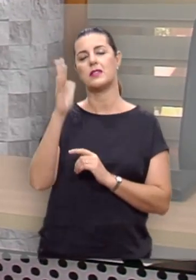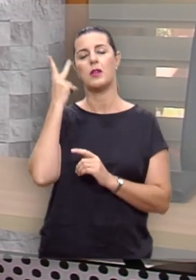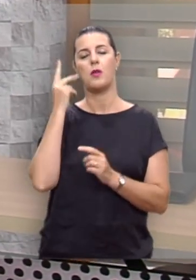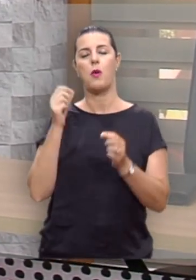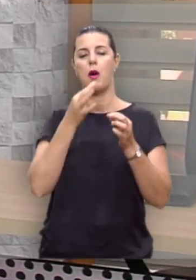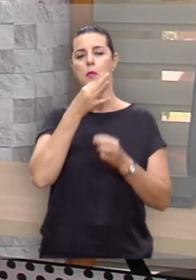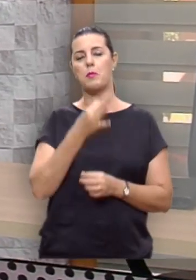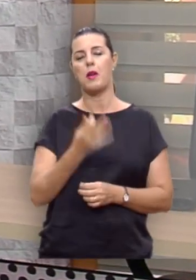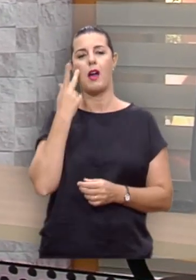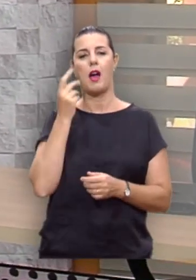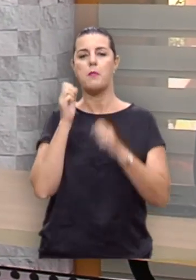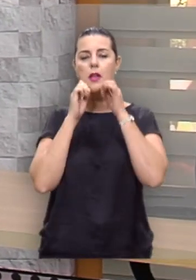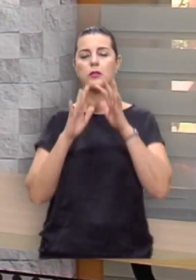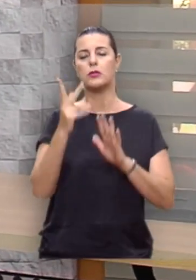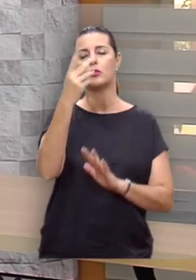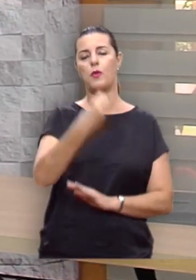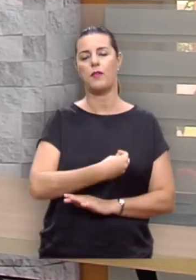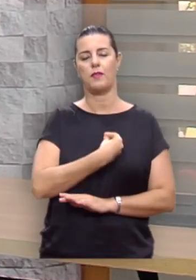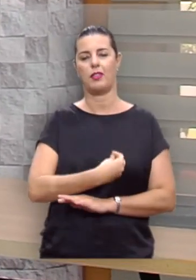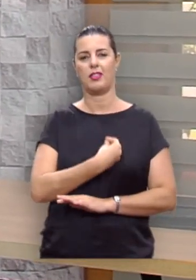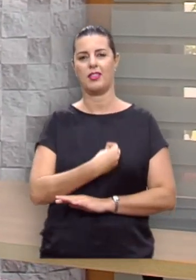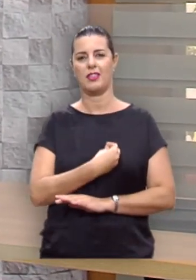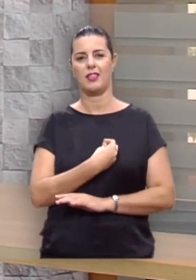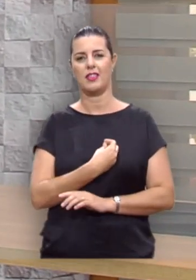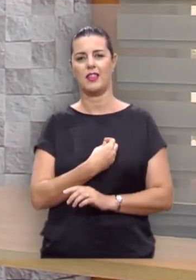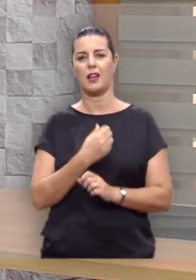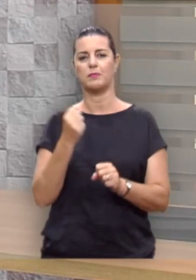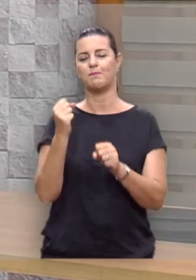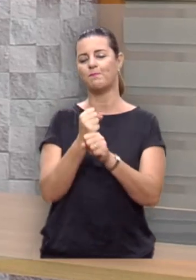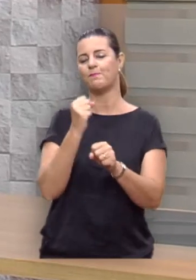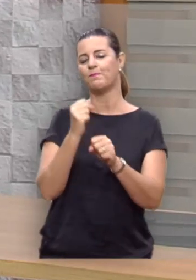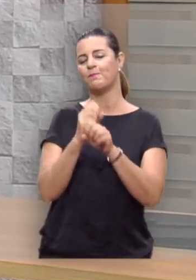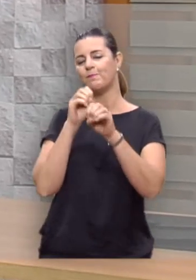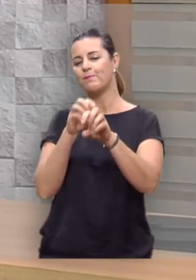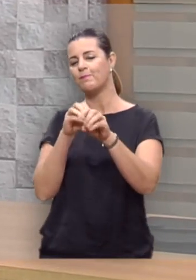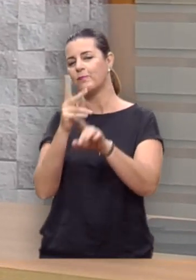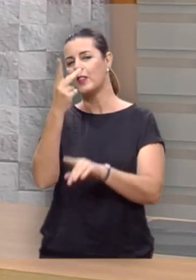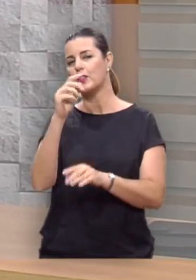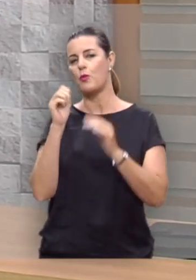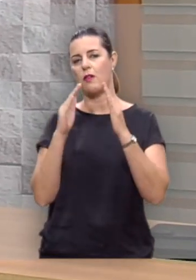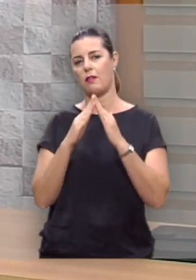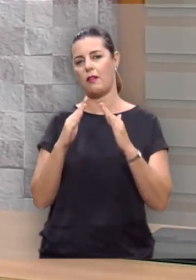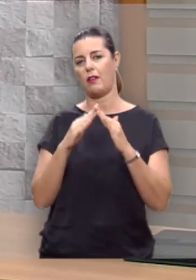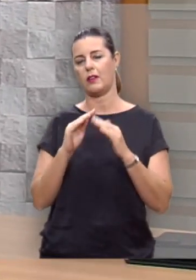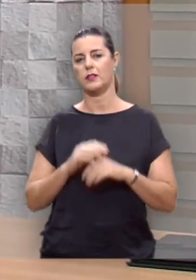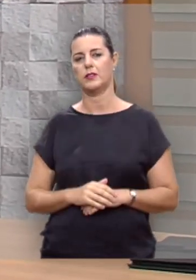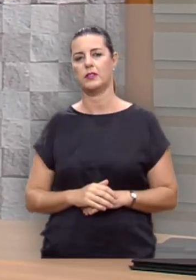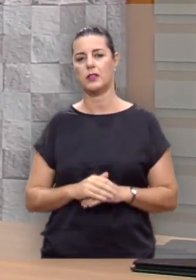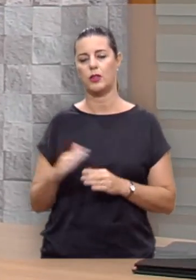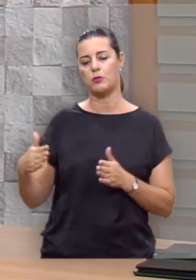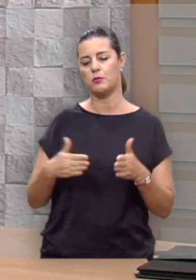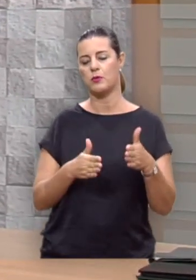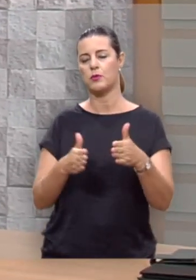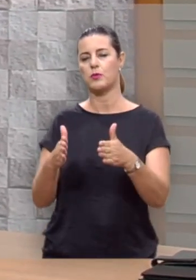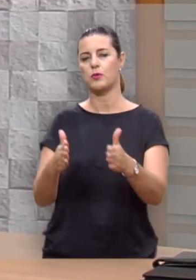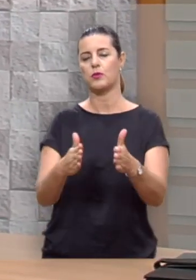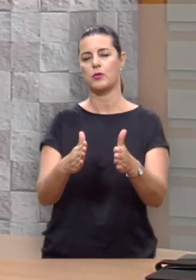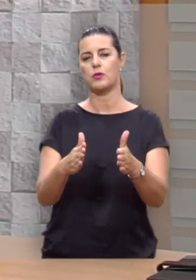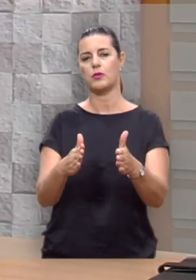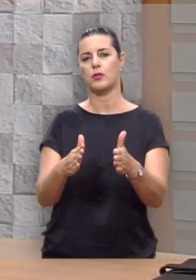o propósito de abençoar sua vida, de edificar a sua casa nos